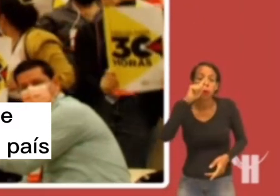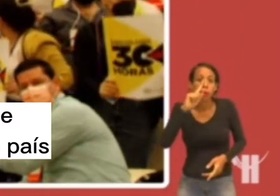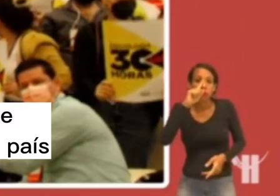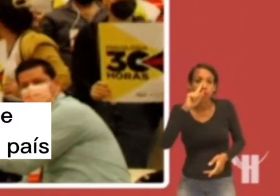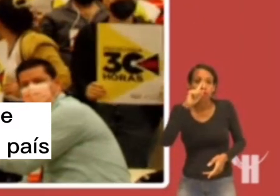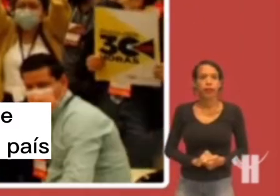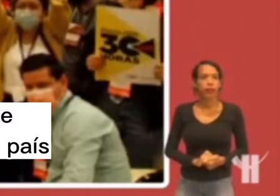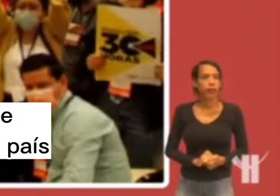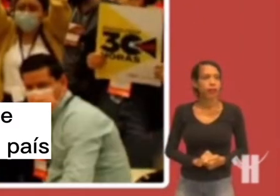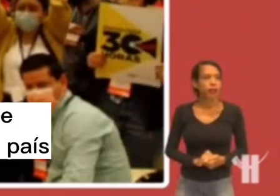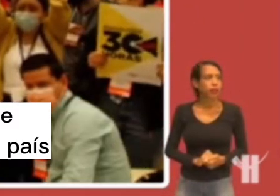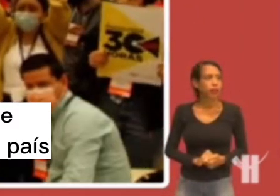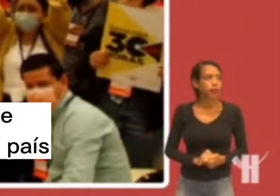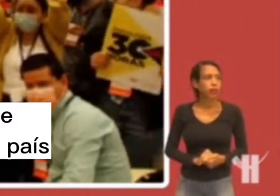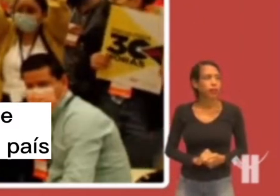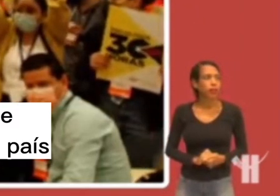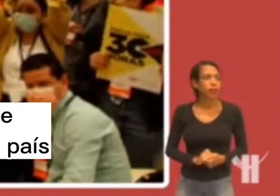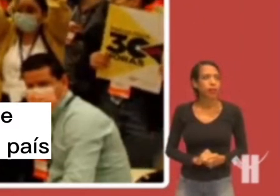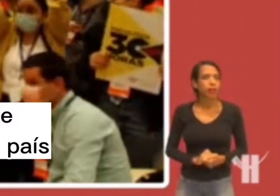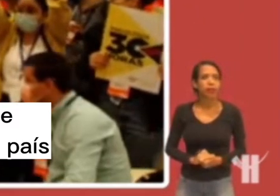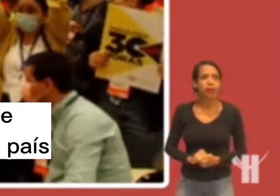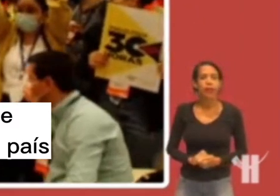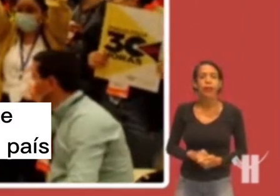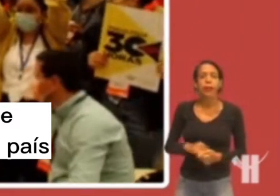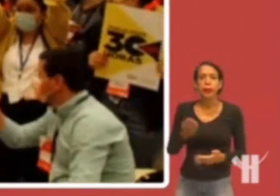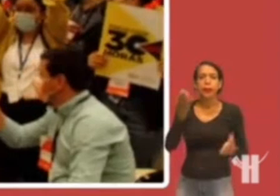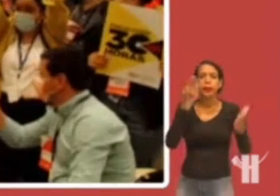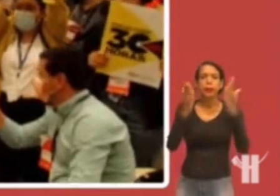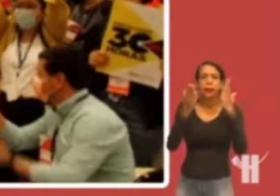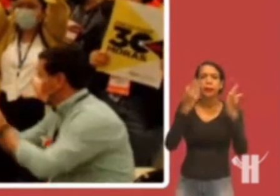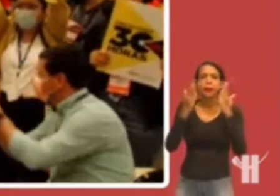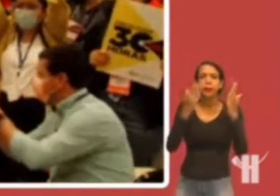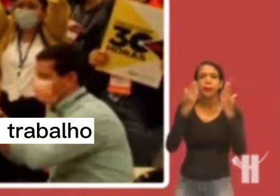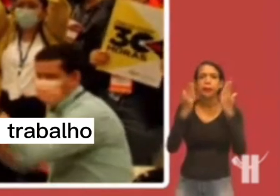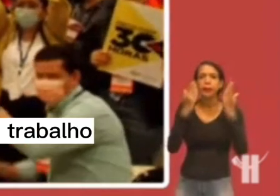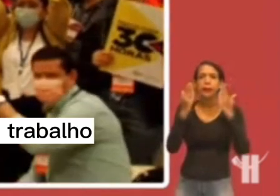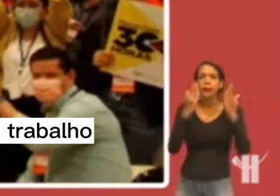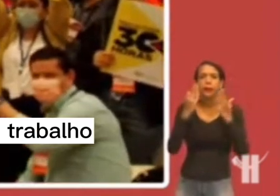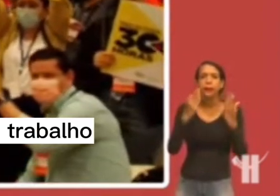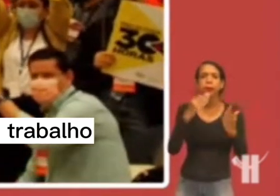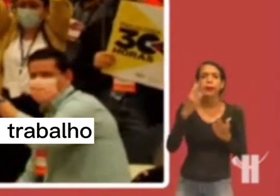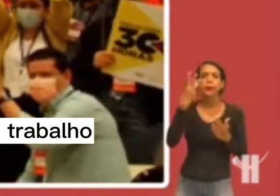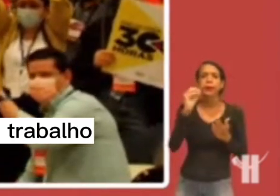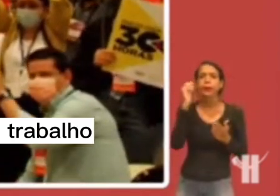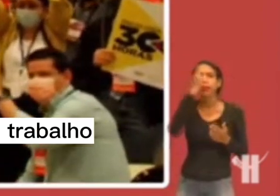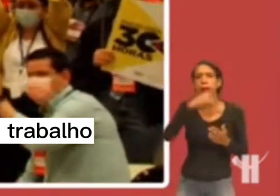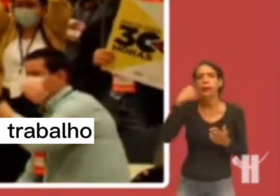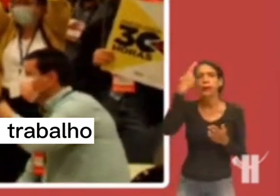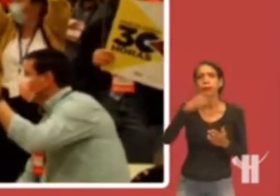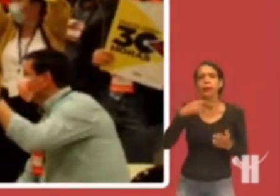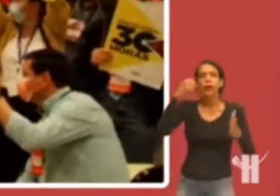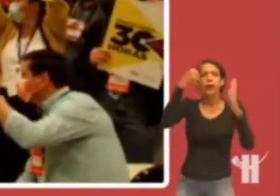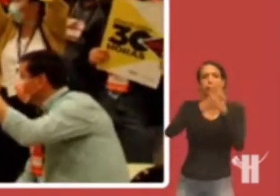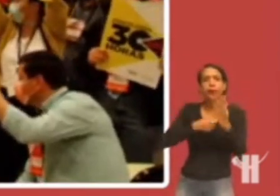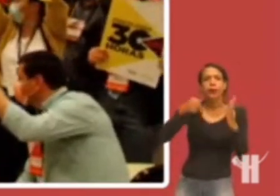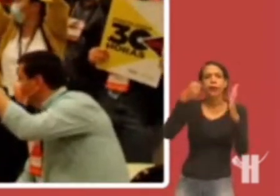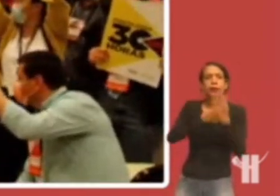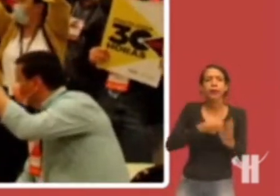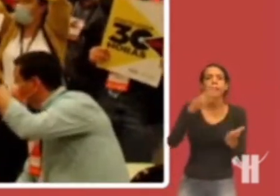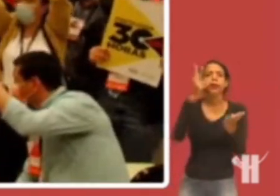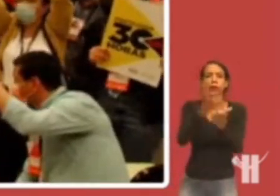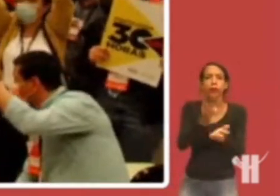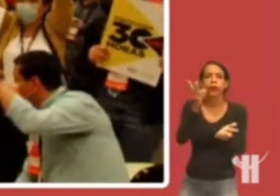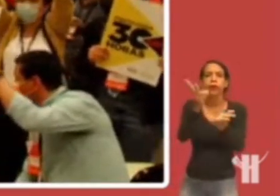Cerca de 400 psicólogos e estudantes vindo de todo o país realizaram em Brasília um ato em defesa da jornada de trabalho de 30